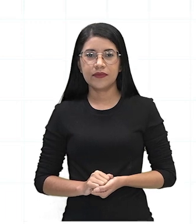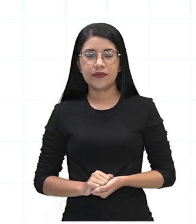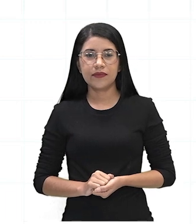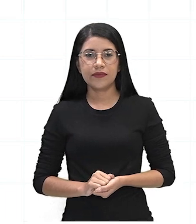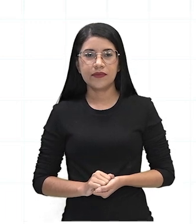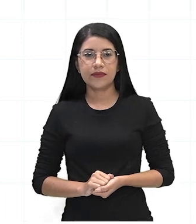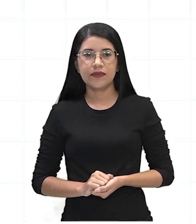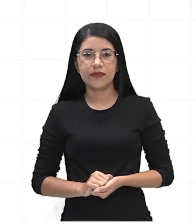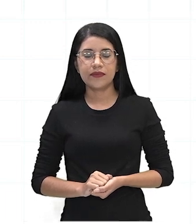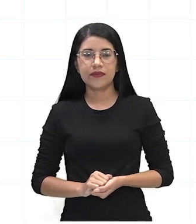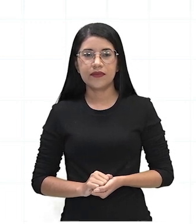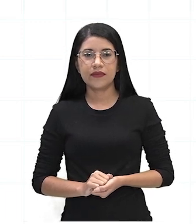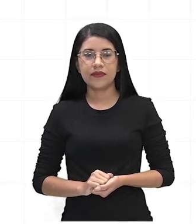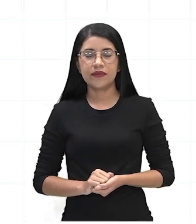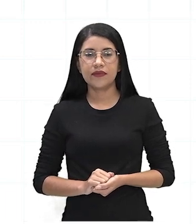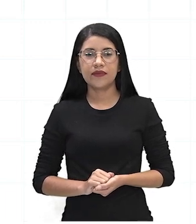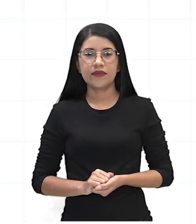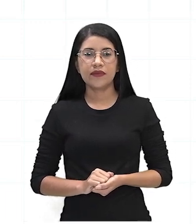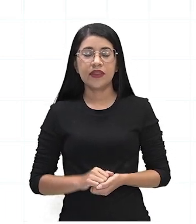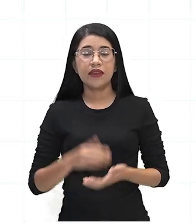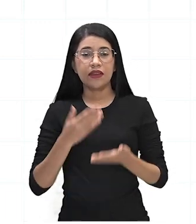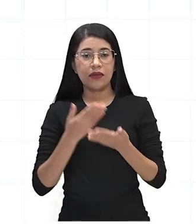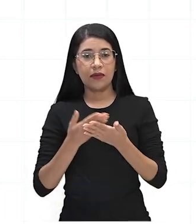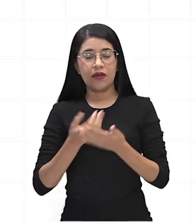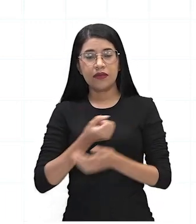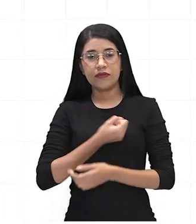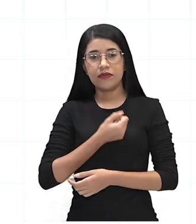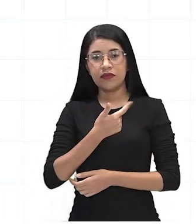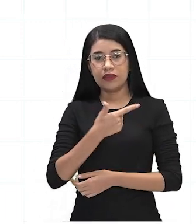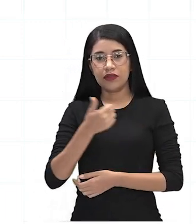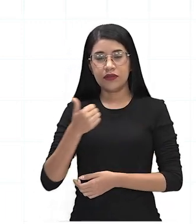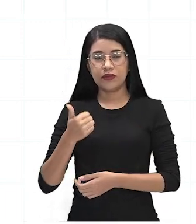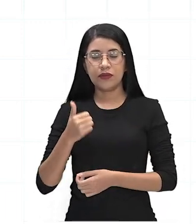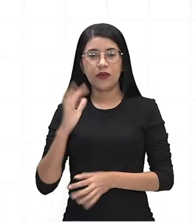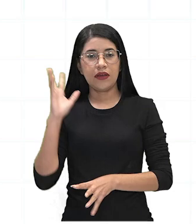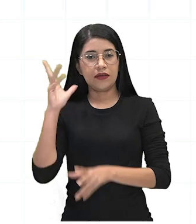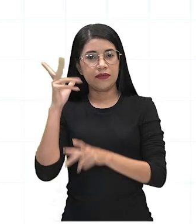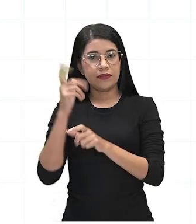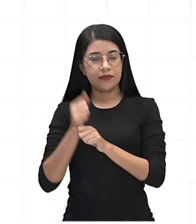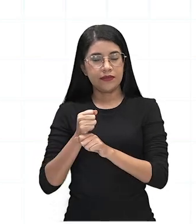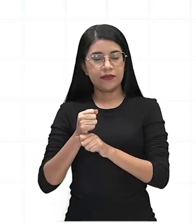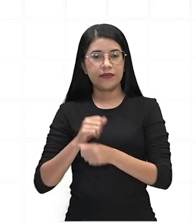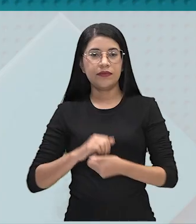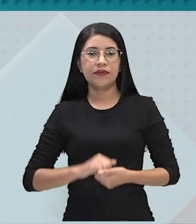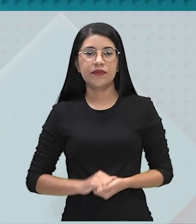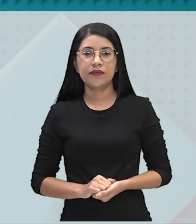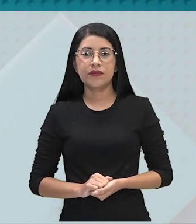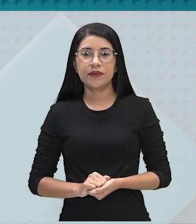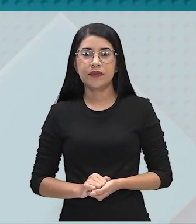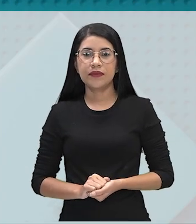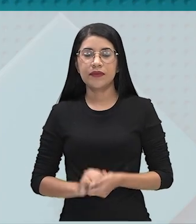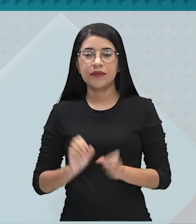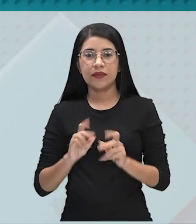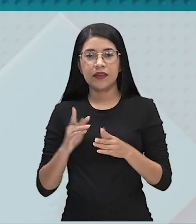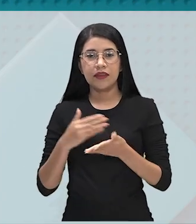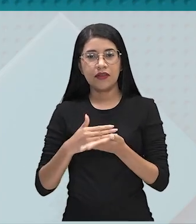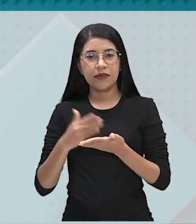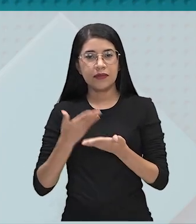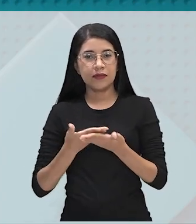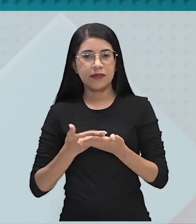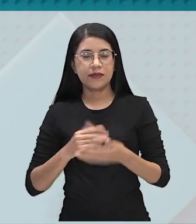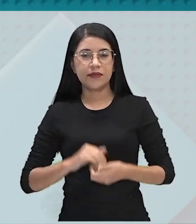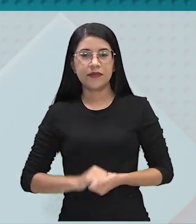Vamos lá. A aula é a aula 21, revisão e avaliação. So, let's get